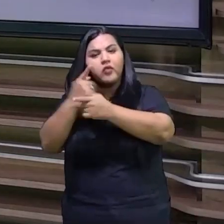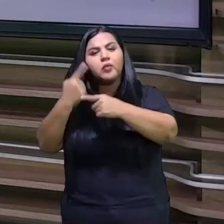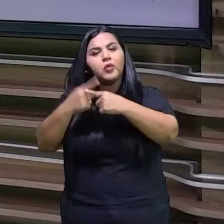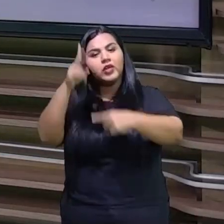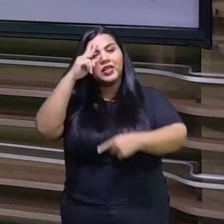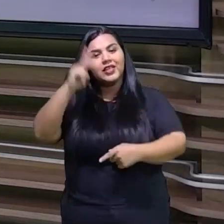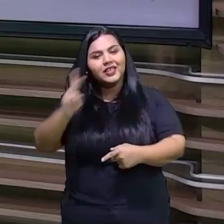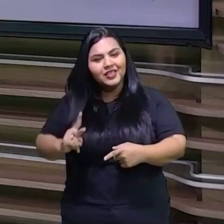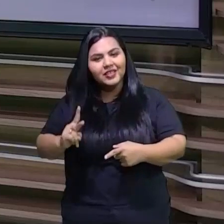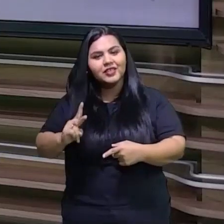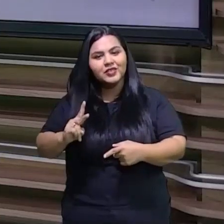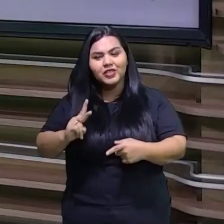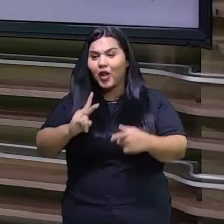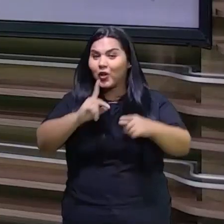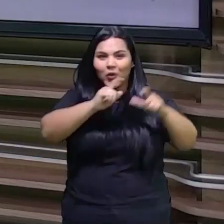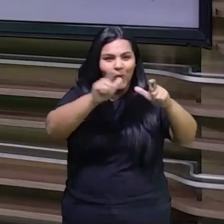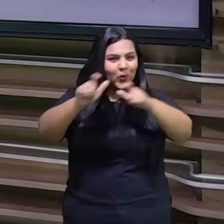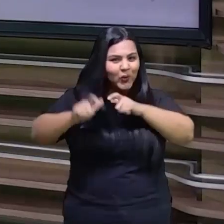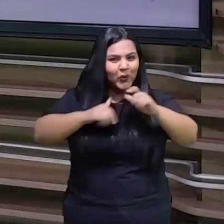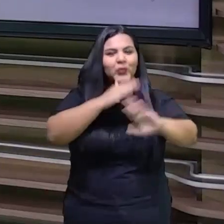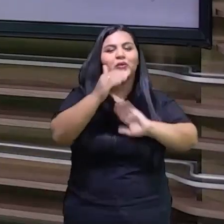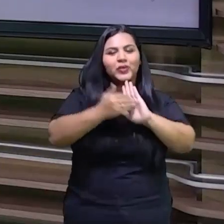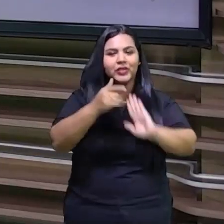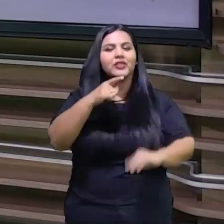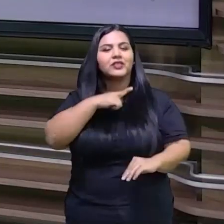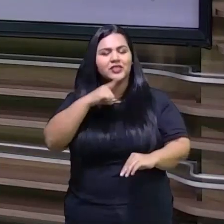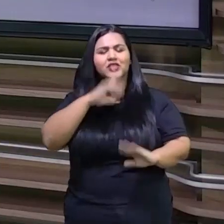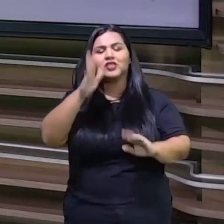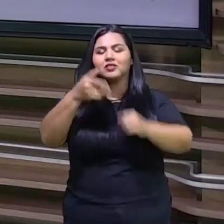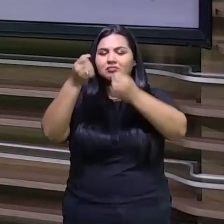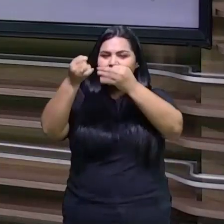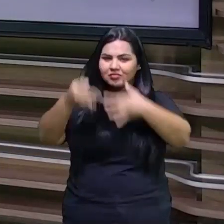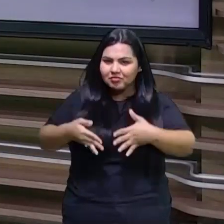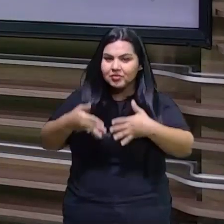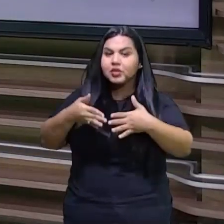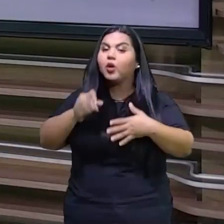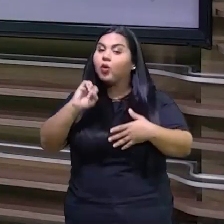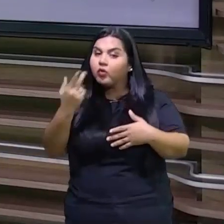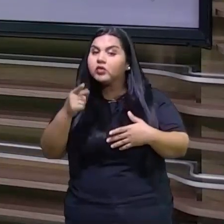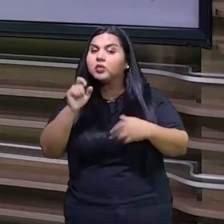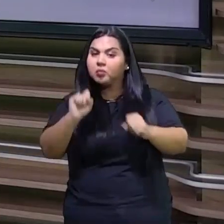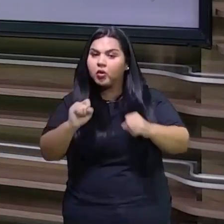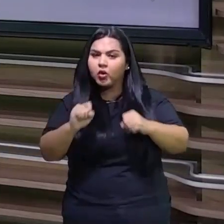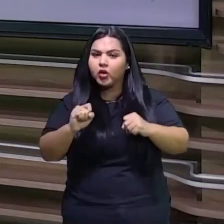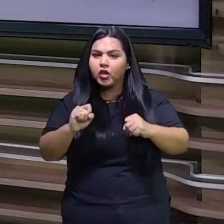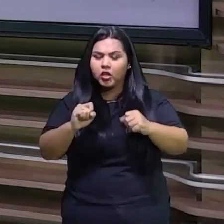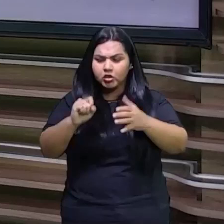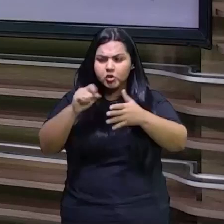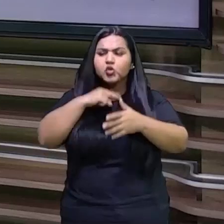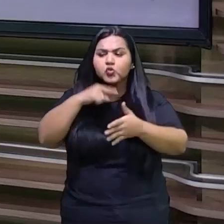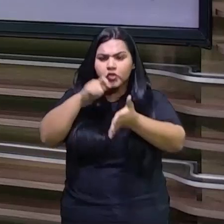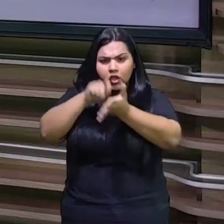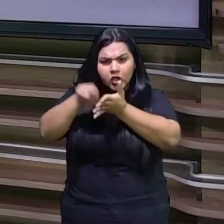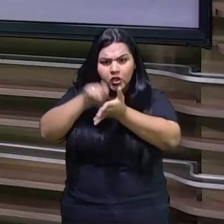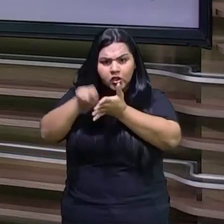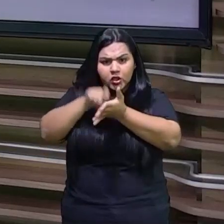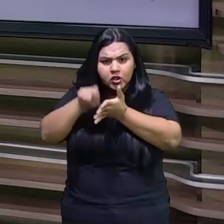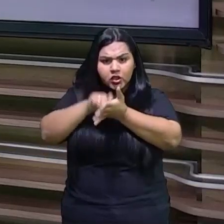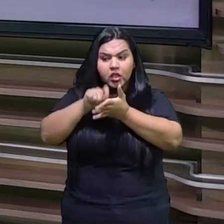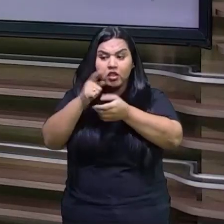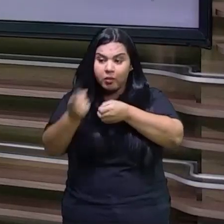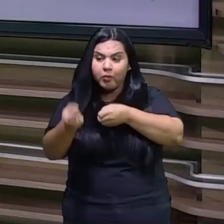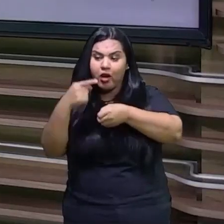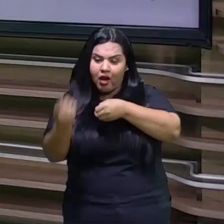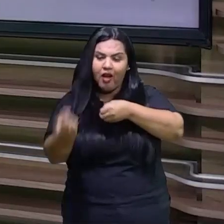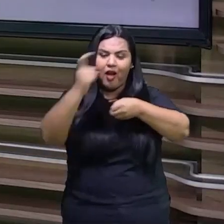história está em todo lugar, certo? A gente já falou sobre isso. Ou então você pode pegar essa dúvida, anotar, e quando as aulas voltarem